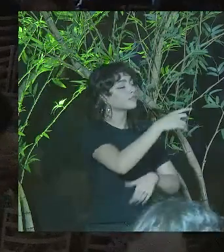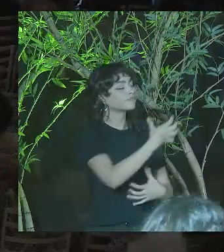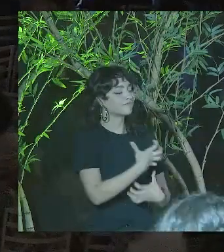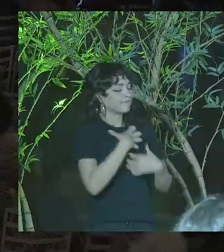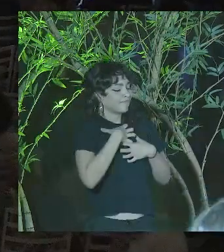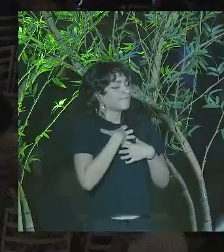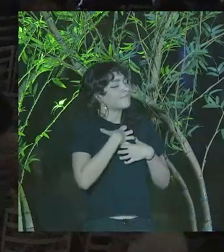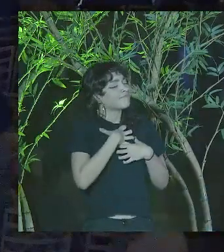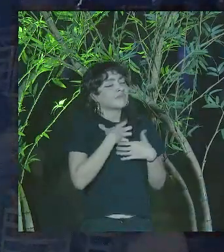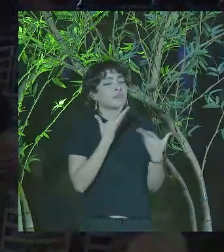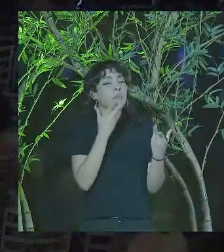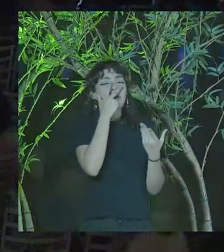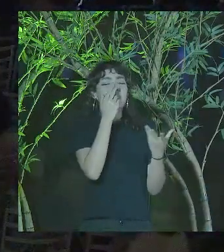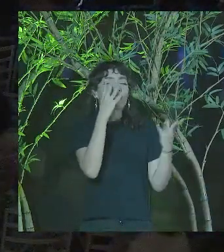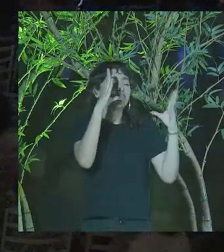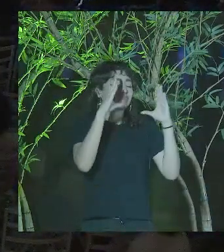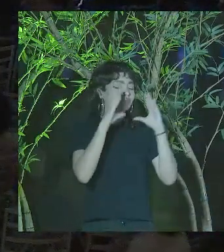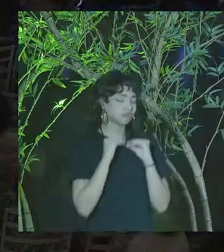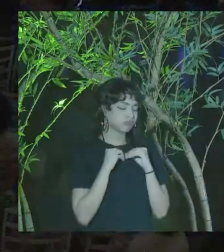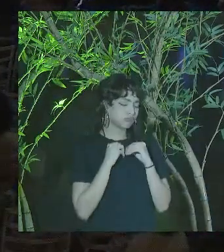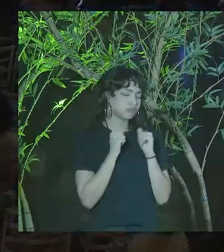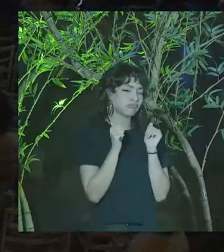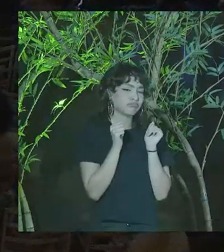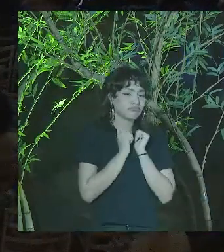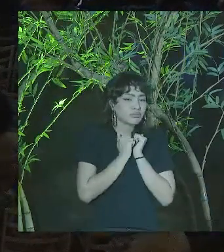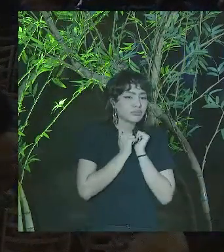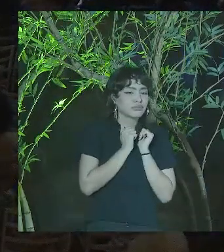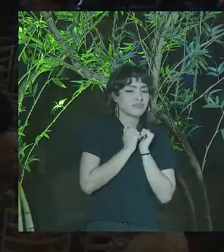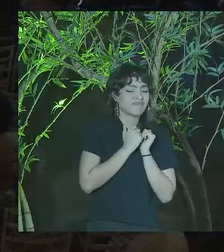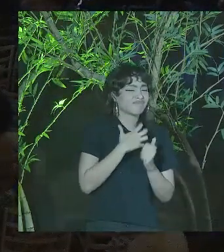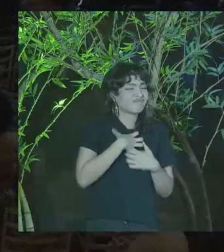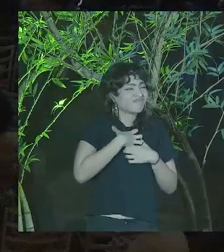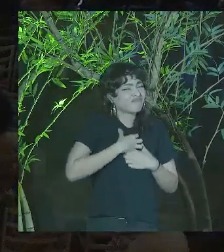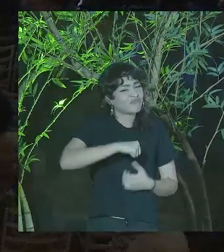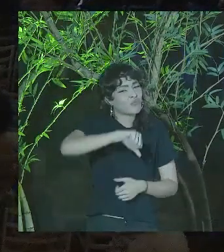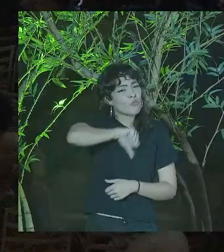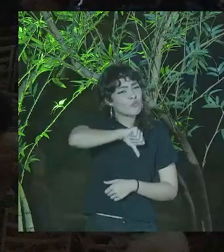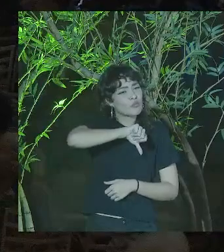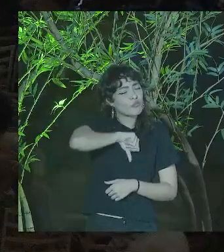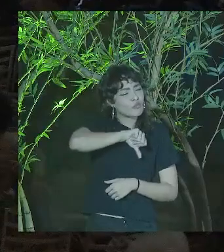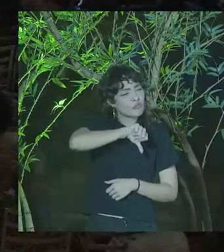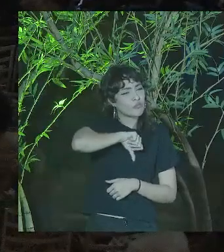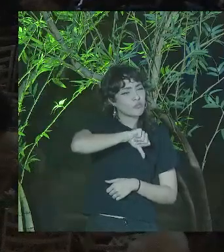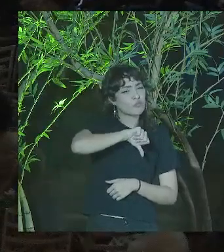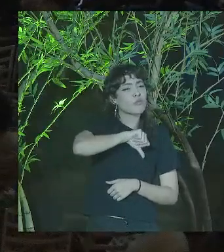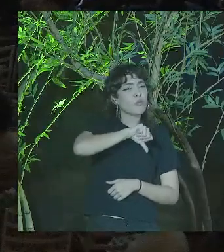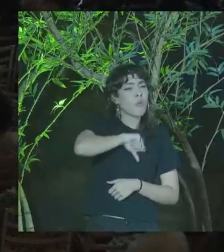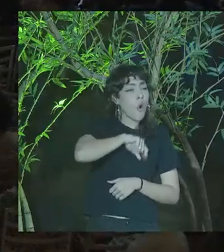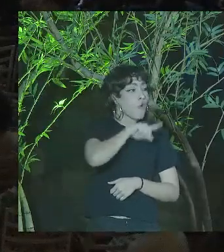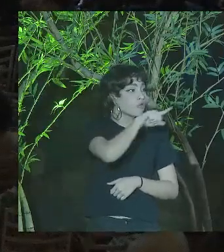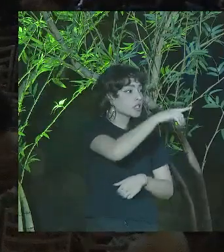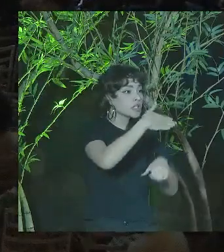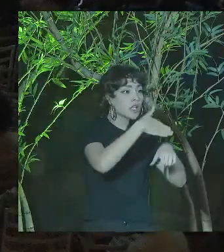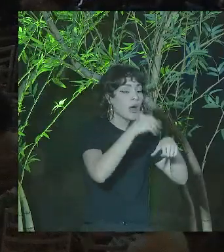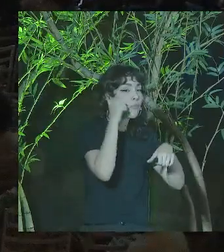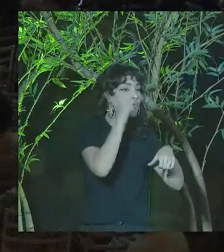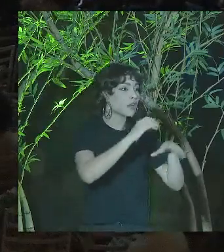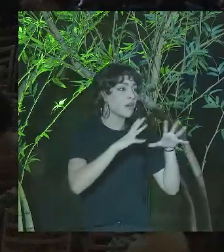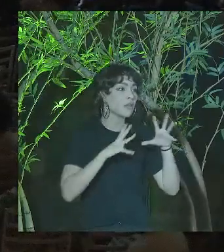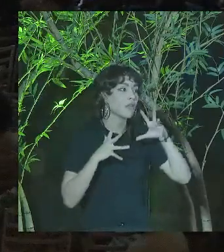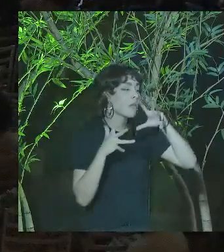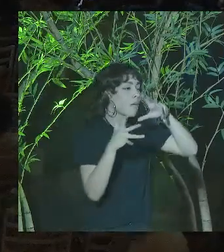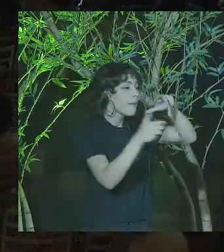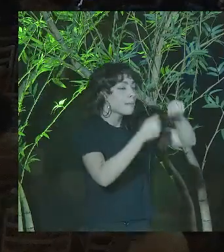sentiu pequena, em que ela, né, sendo uma das mulheres mais importantes do planeta, a primeira mulher